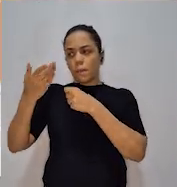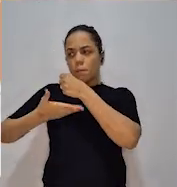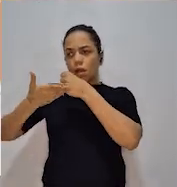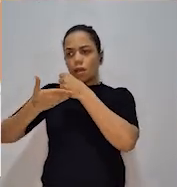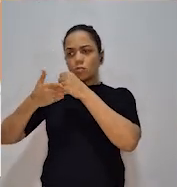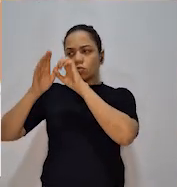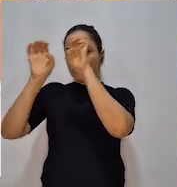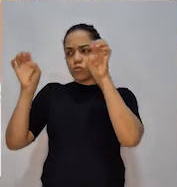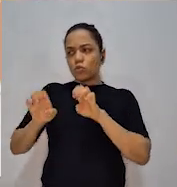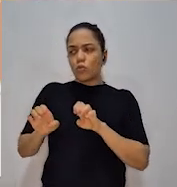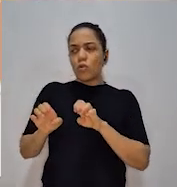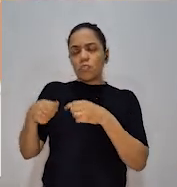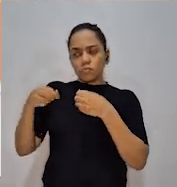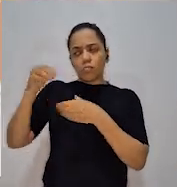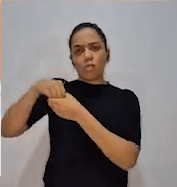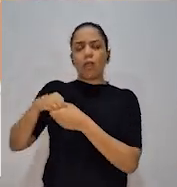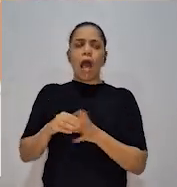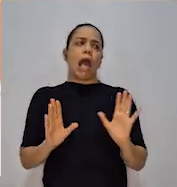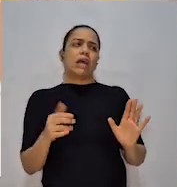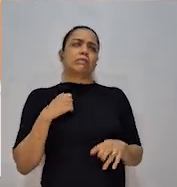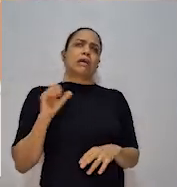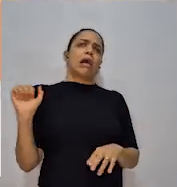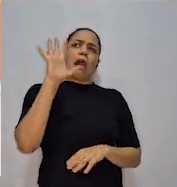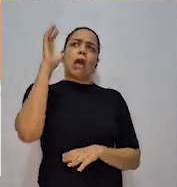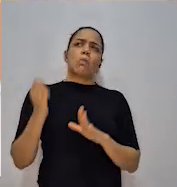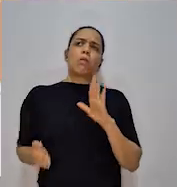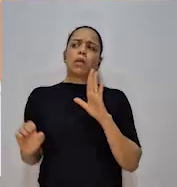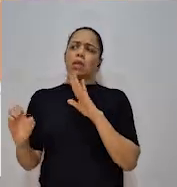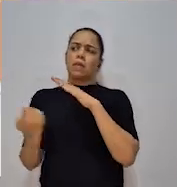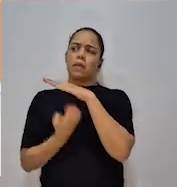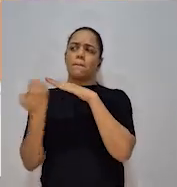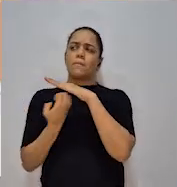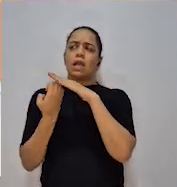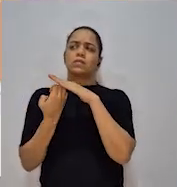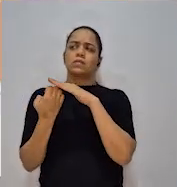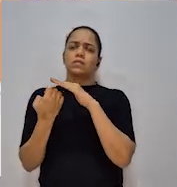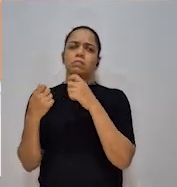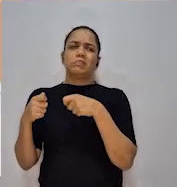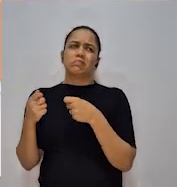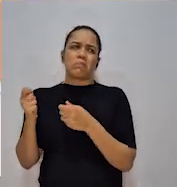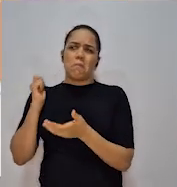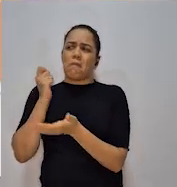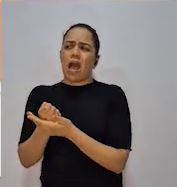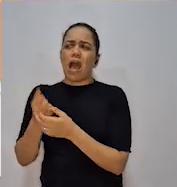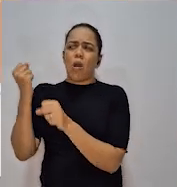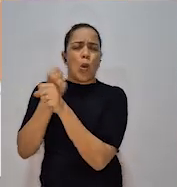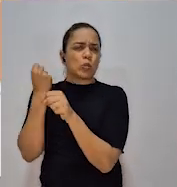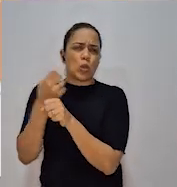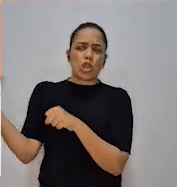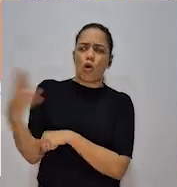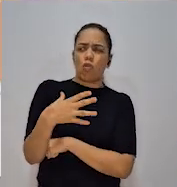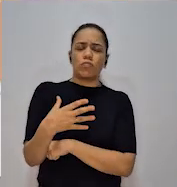tão caro. Eu já fui ver, custa muito dinheiro. Mas você quer prosperar? Sua empresa quer crescer?